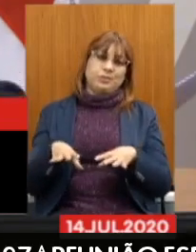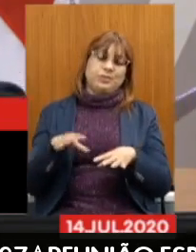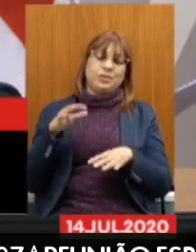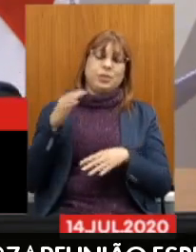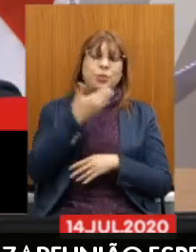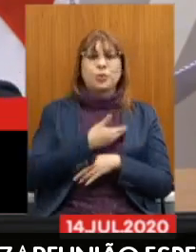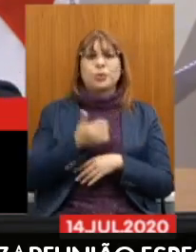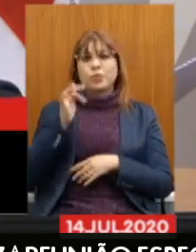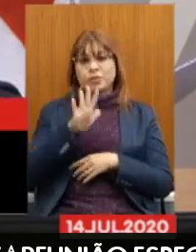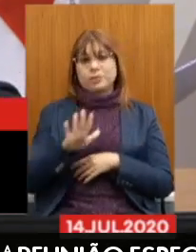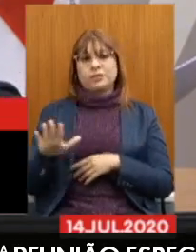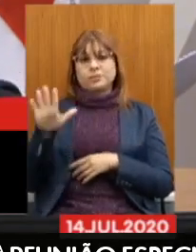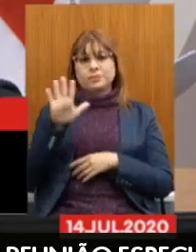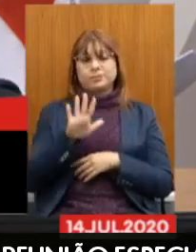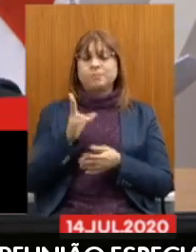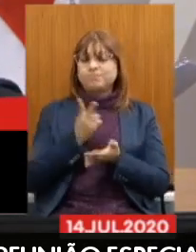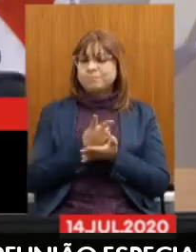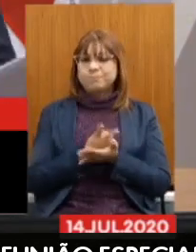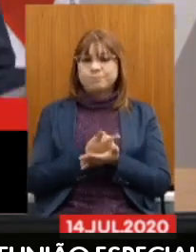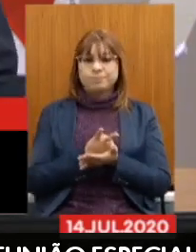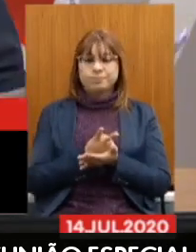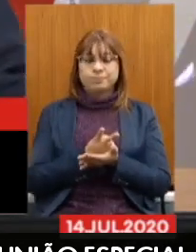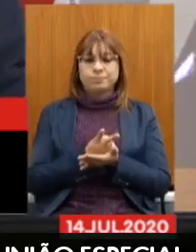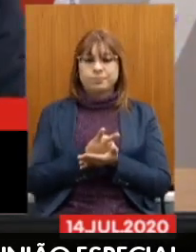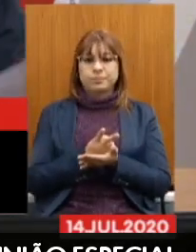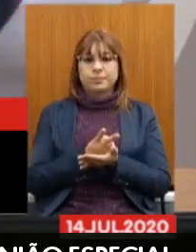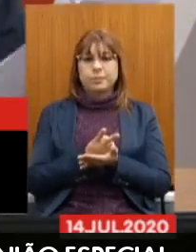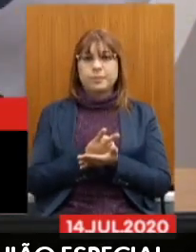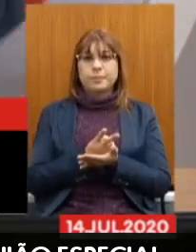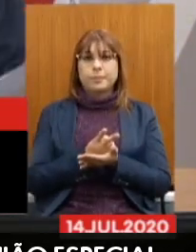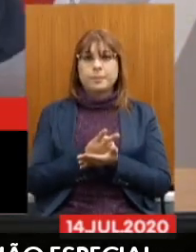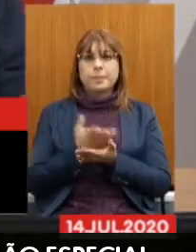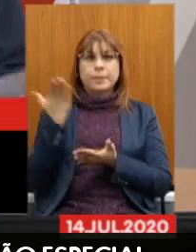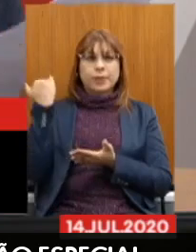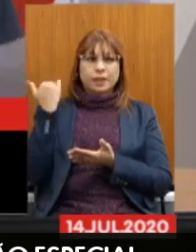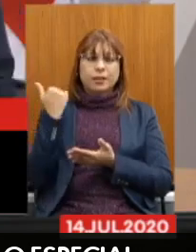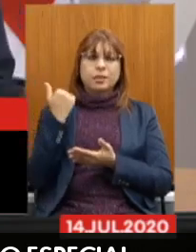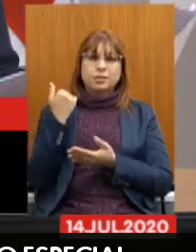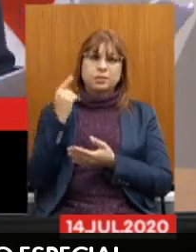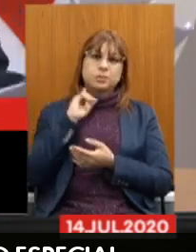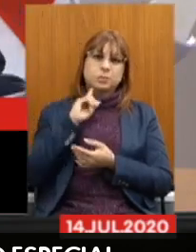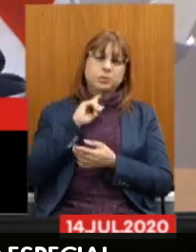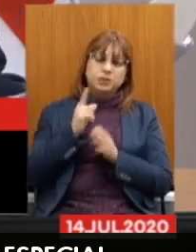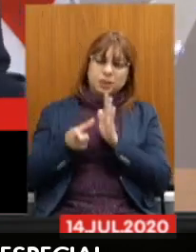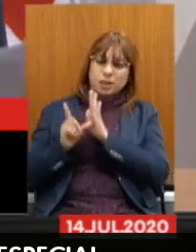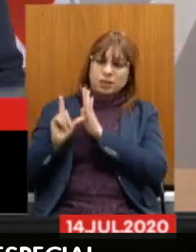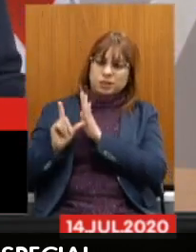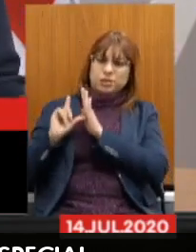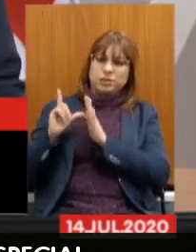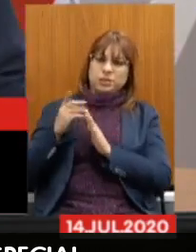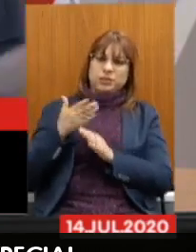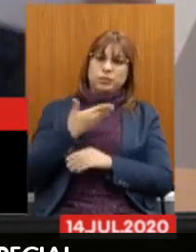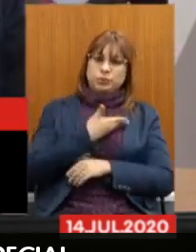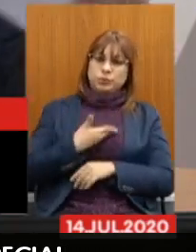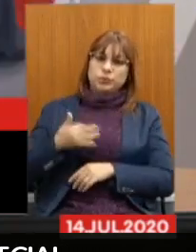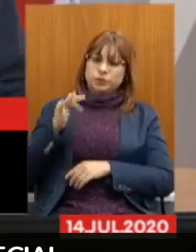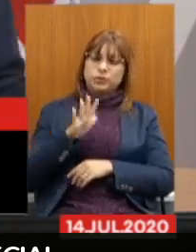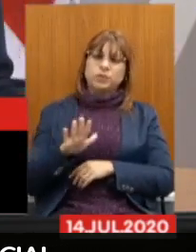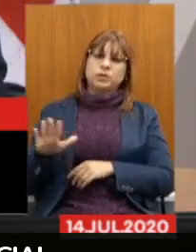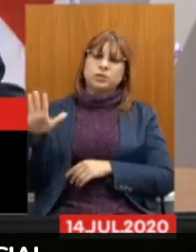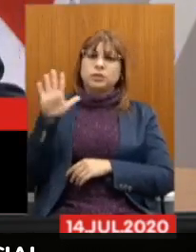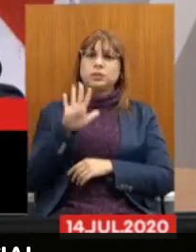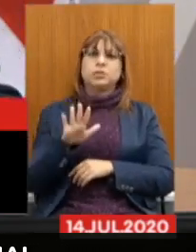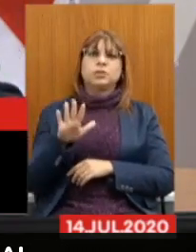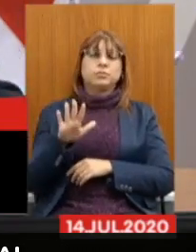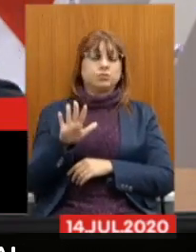Sempre prejudicado. Mesmo quando esses últimos mineiros ocuparam o governo federal, nós nunca